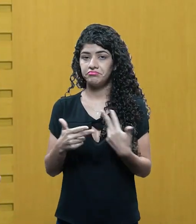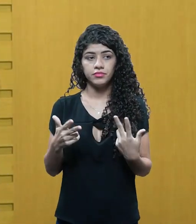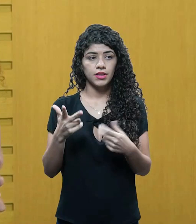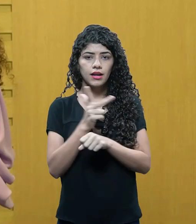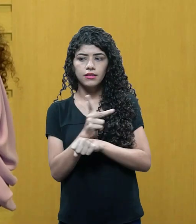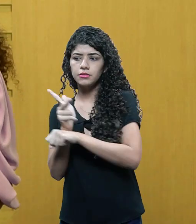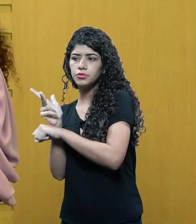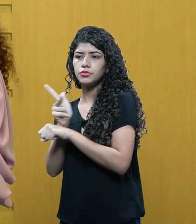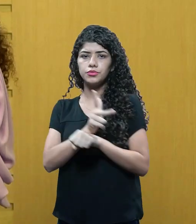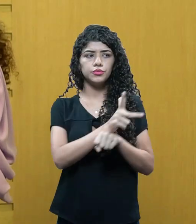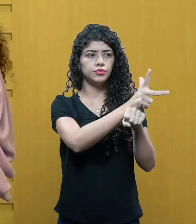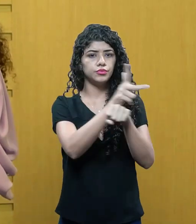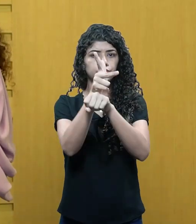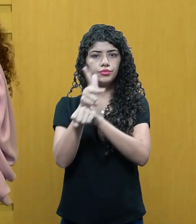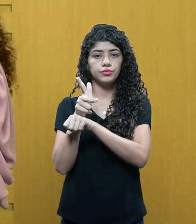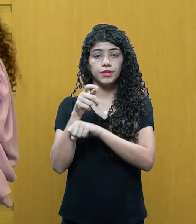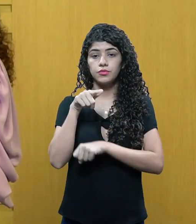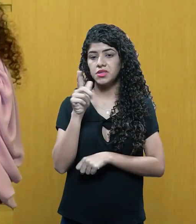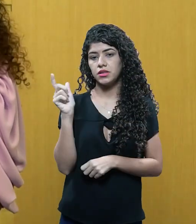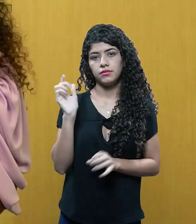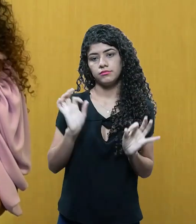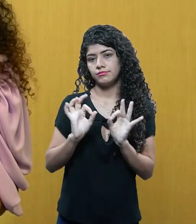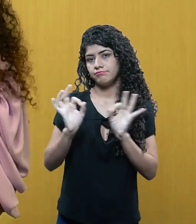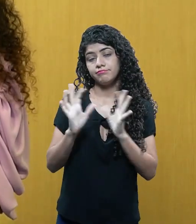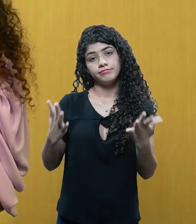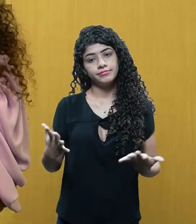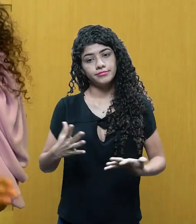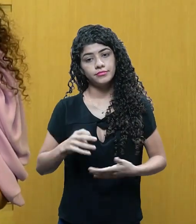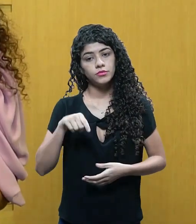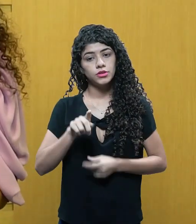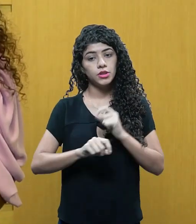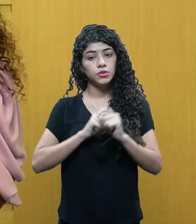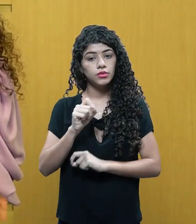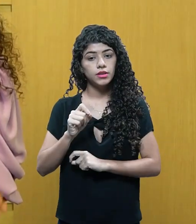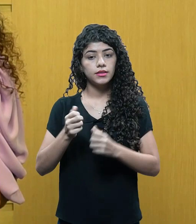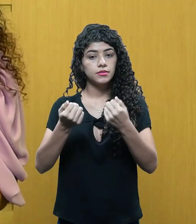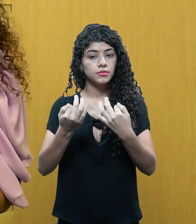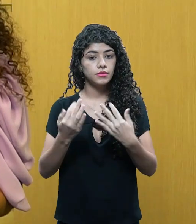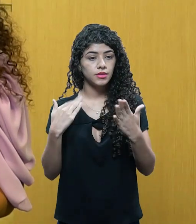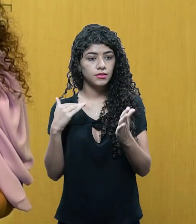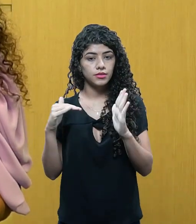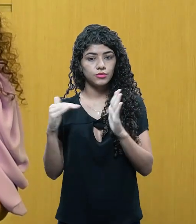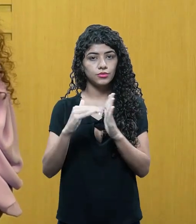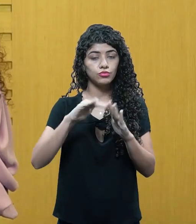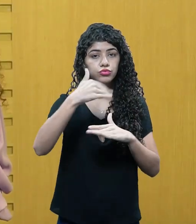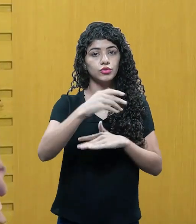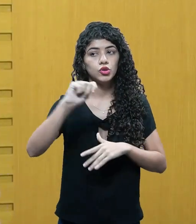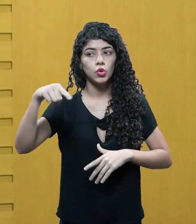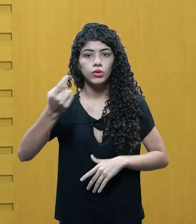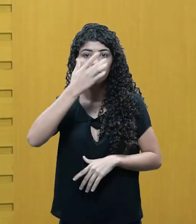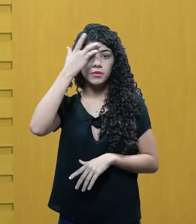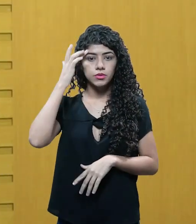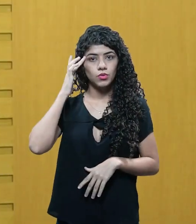ângulos, e principalmente se você não for sugerida a fazer isso, você vai estar ultrapassando o trabalho de outra pessoa, o